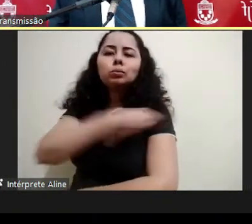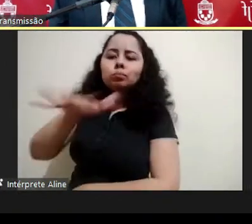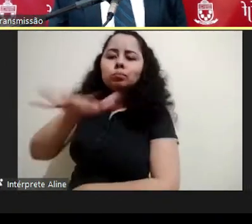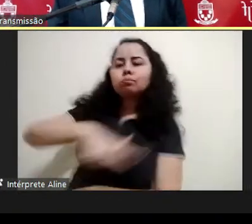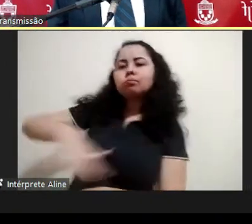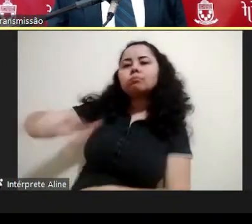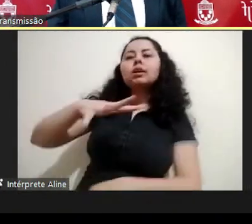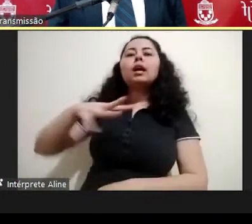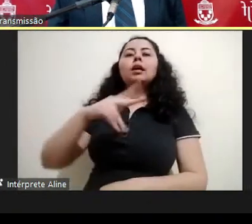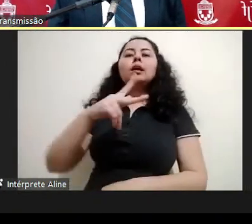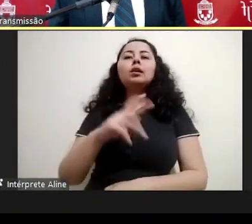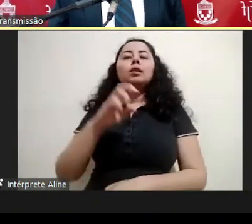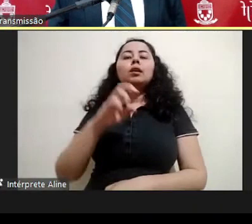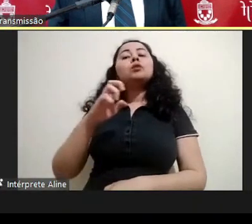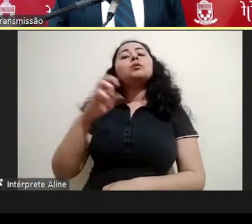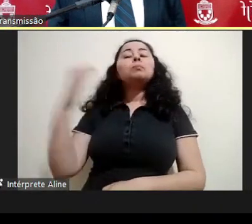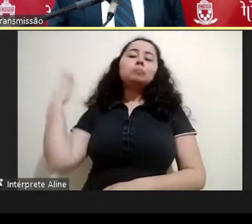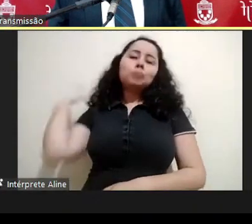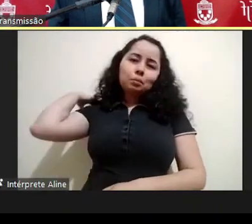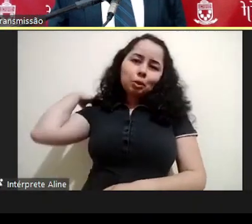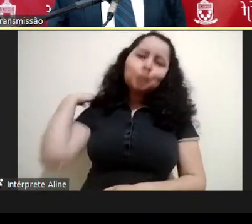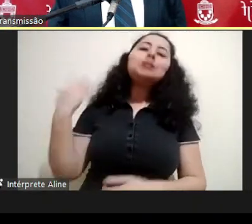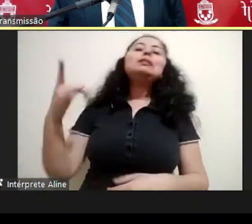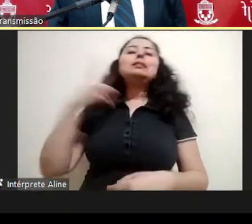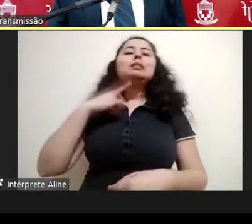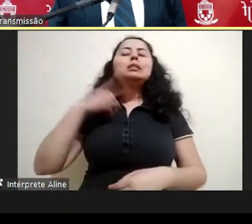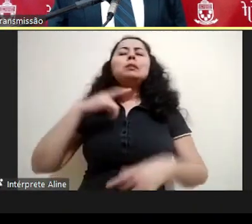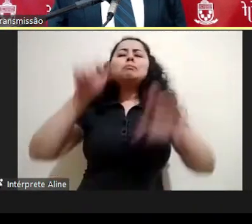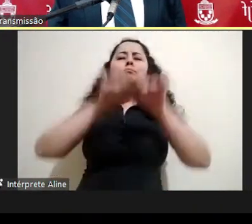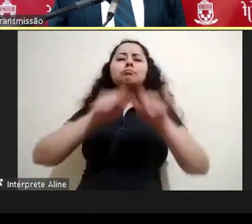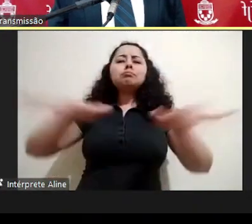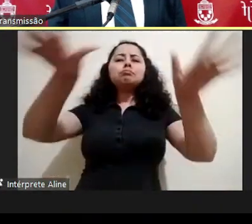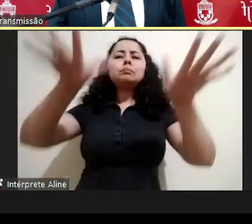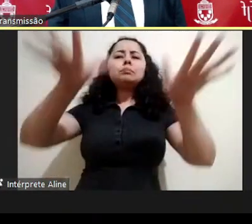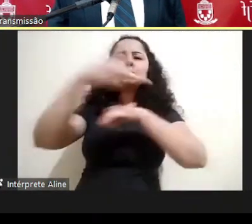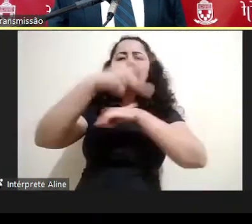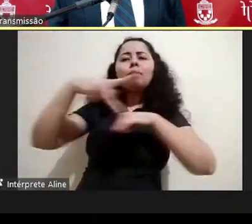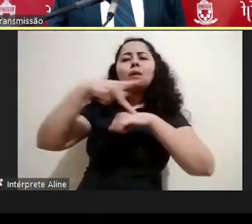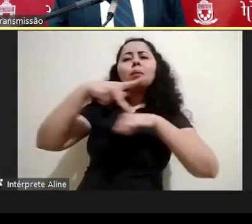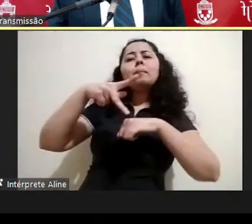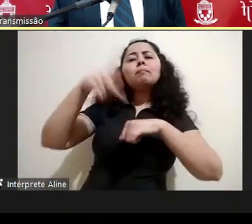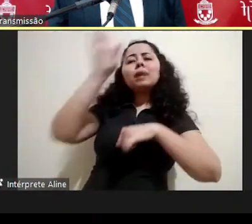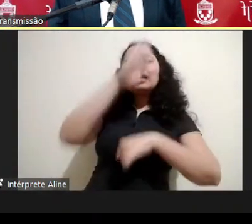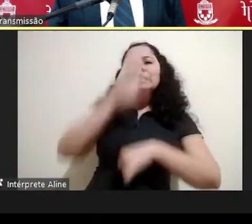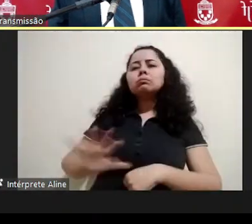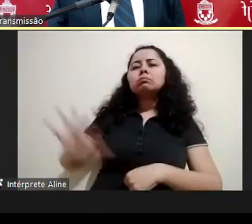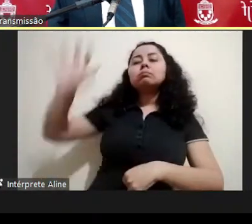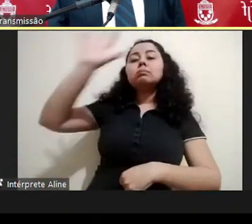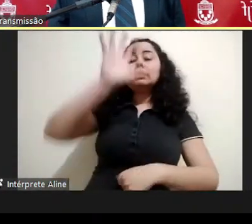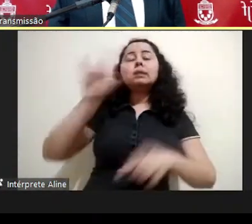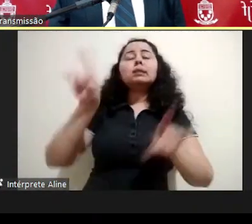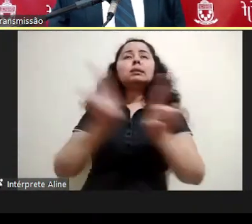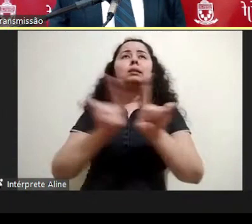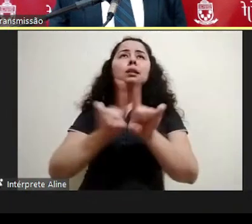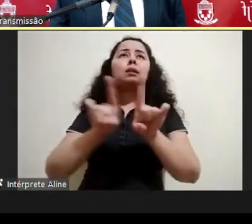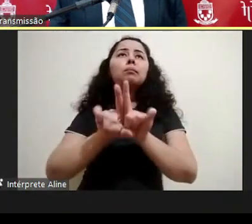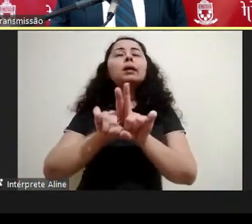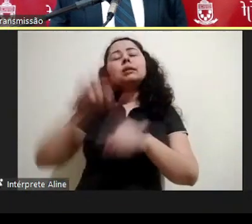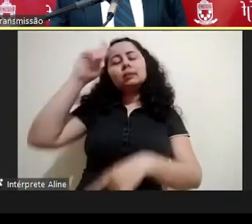encontram espalhados por todo o país. Foi chefe da unidade de terapia intensiva do